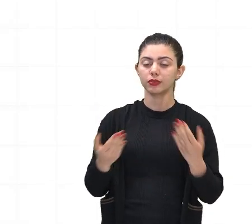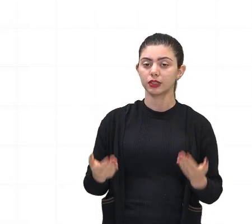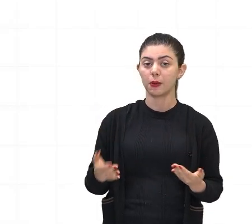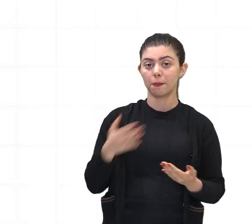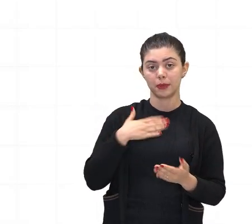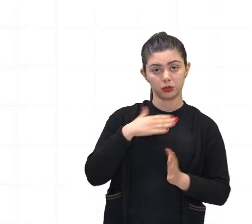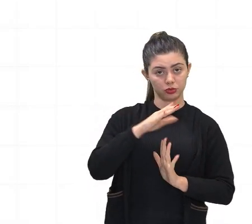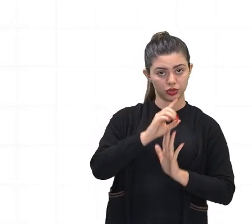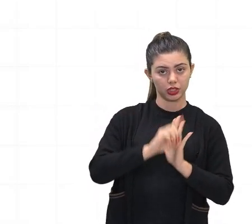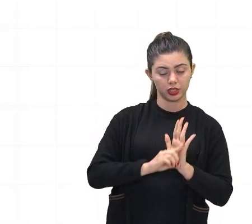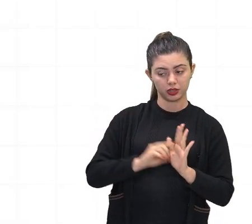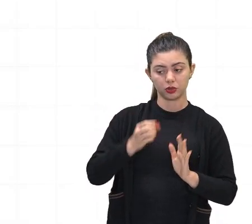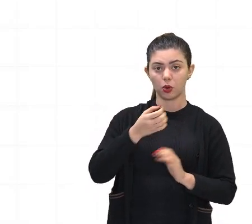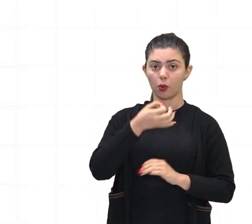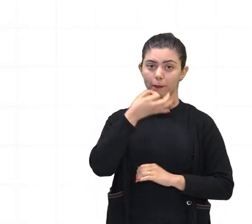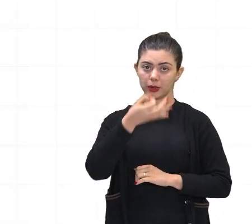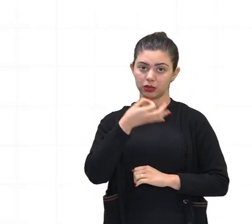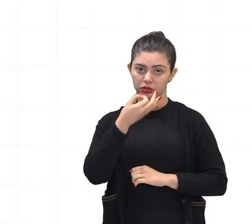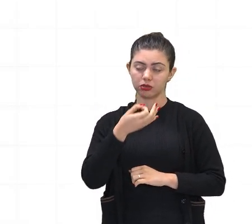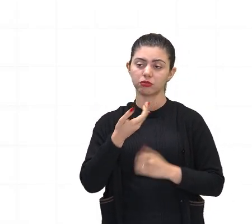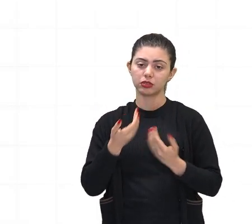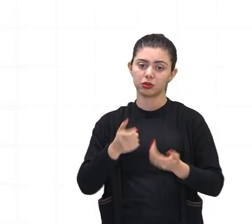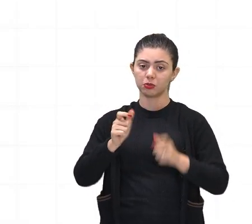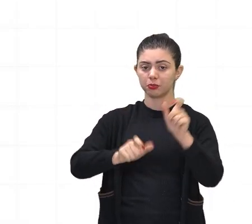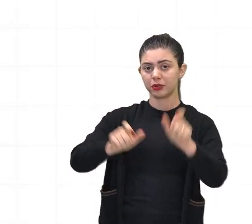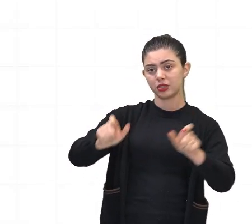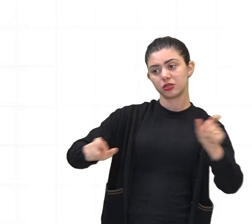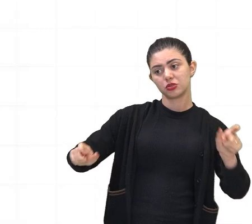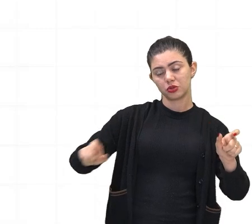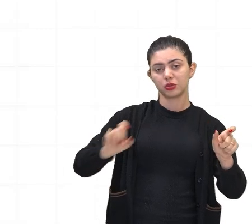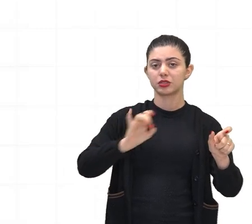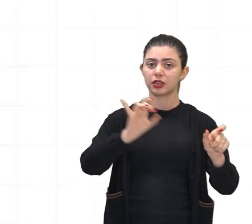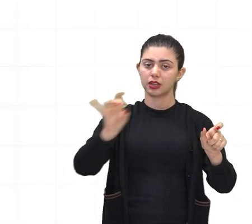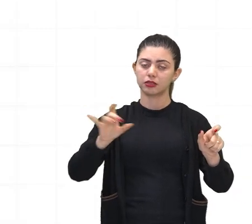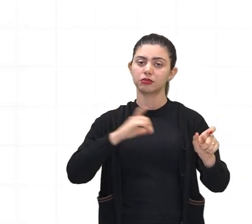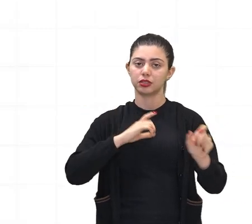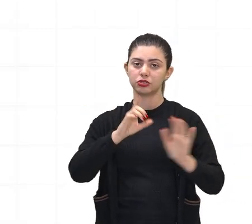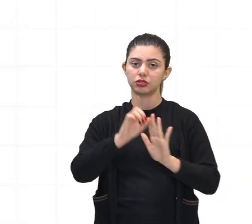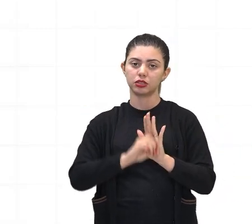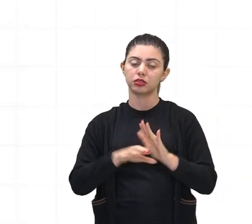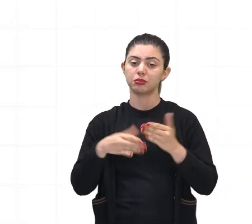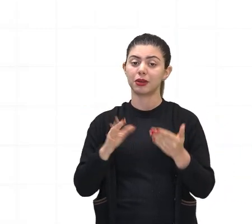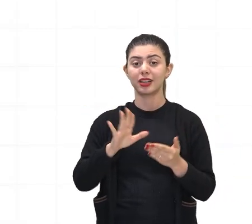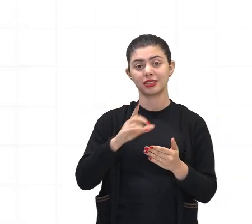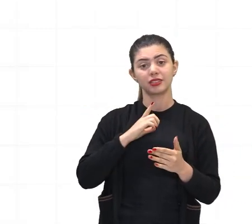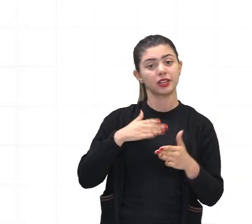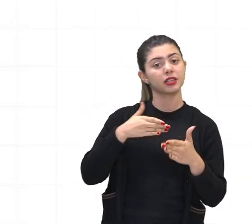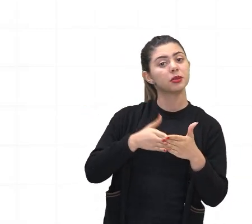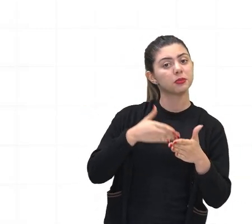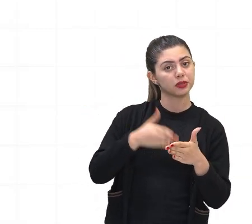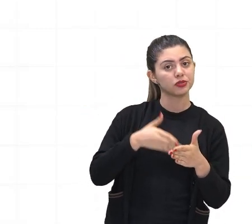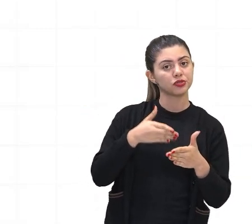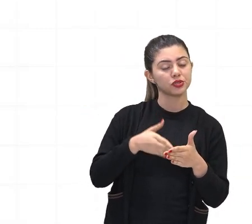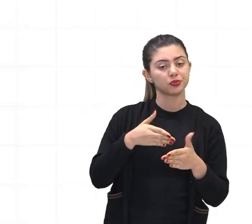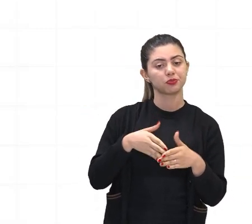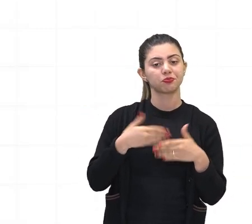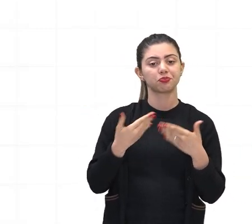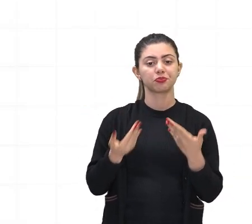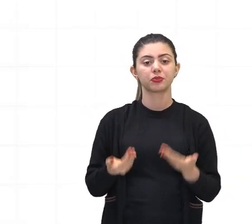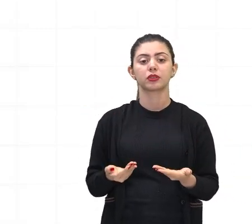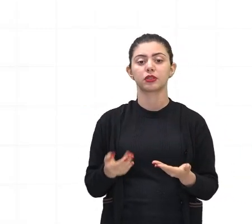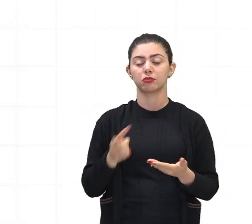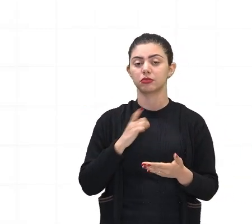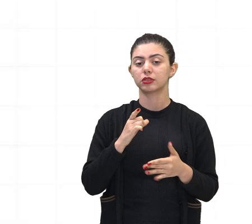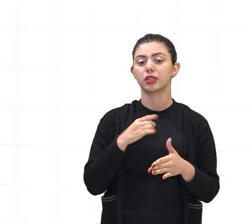este direito, como todos os outros, possui seus limites. Um desses limites, e talvez